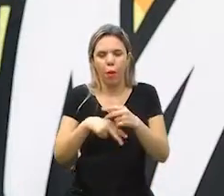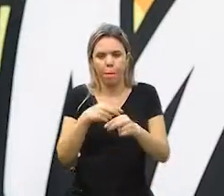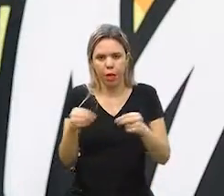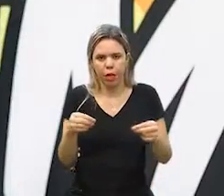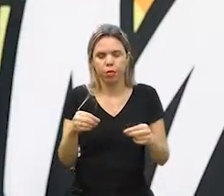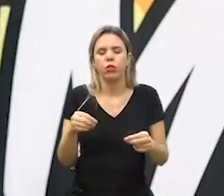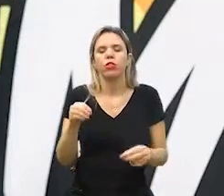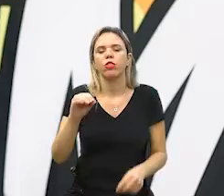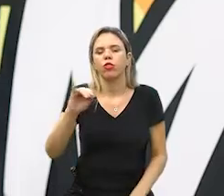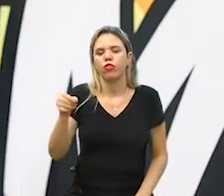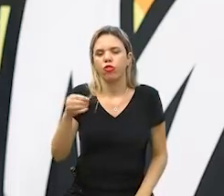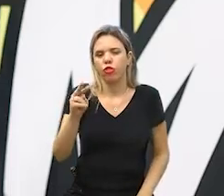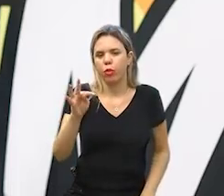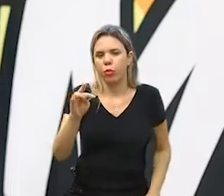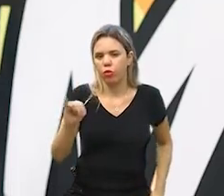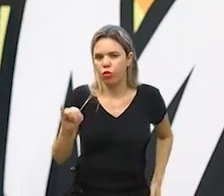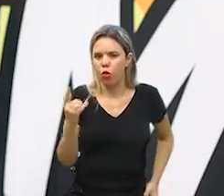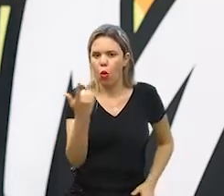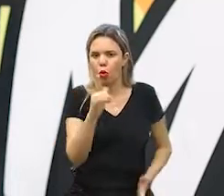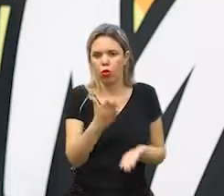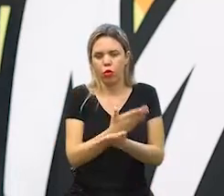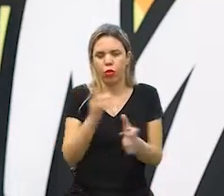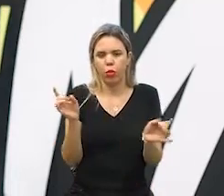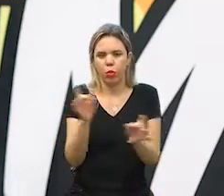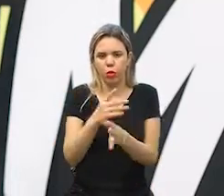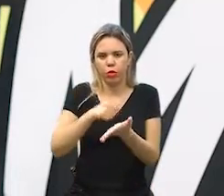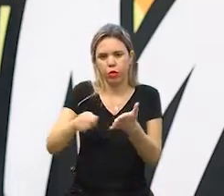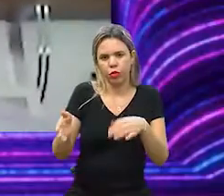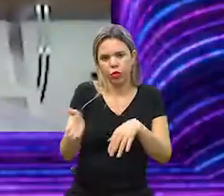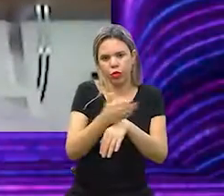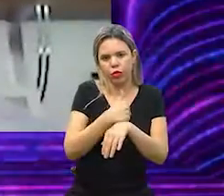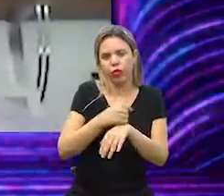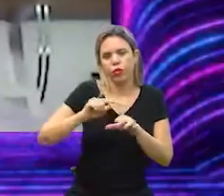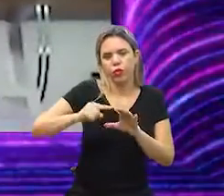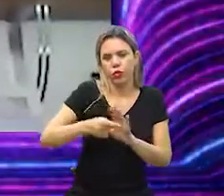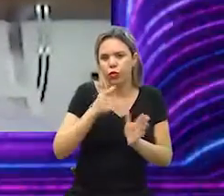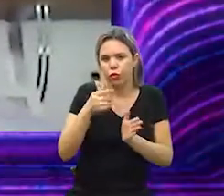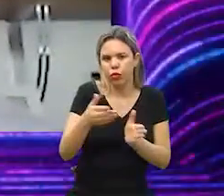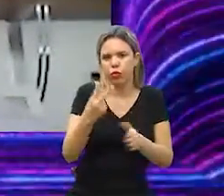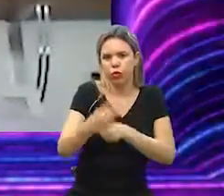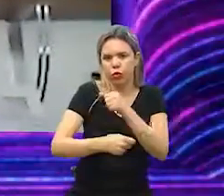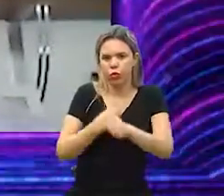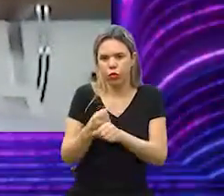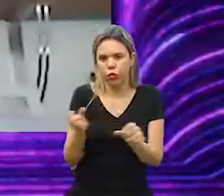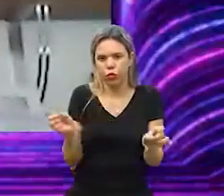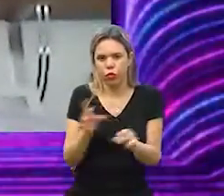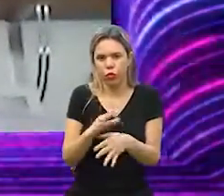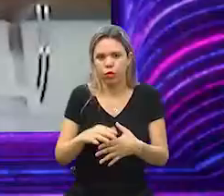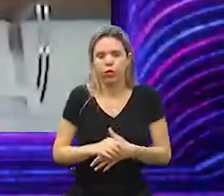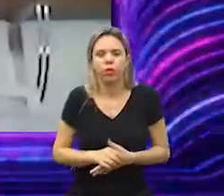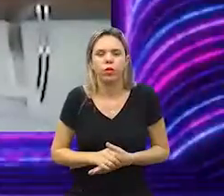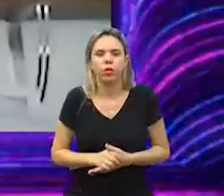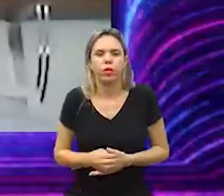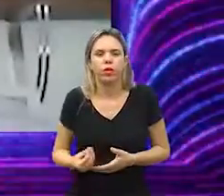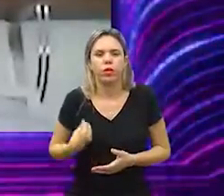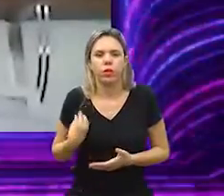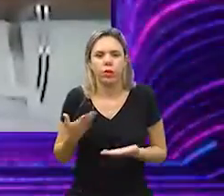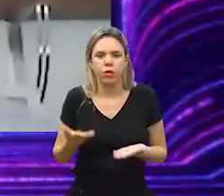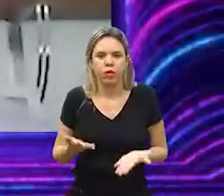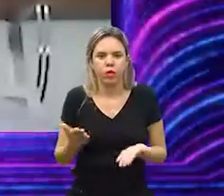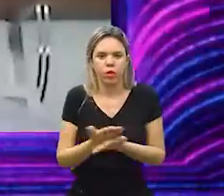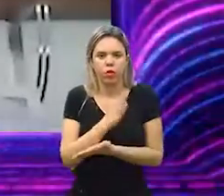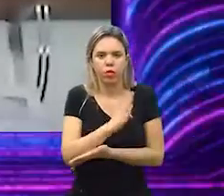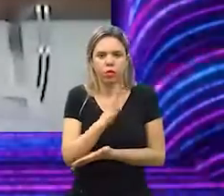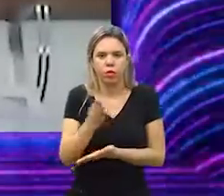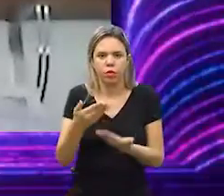essa temática. Eu estou com outro livro pronto, que eu escrevi antes no Fundo do Rio, foi um livro que demorou 2 anos para ficar pronto, que está na